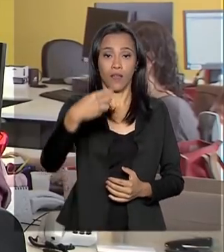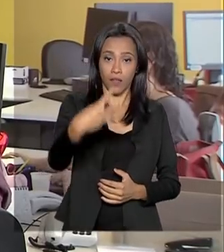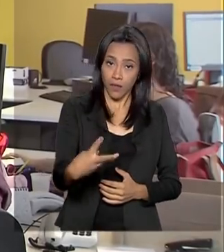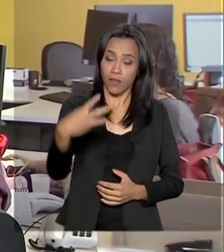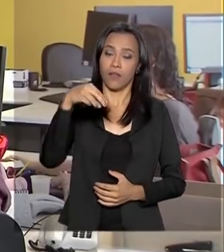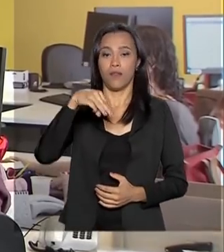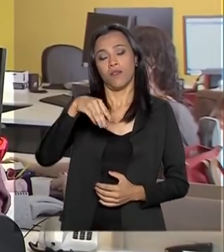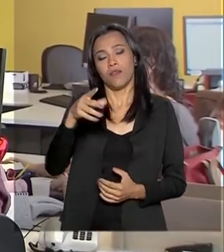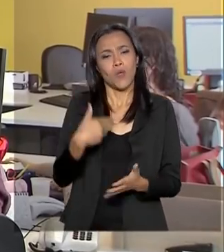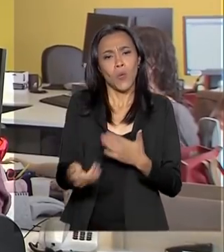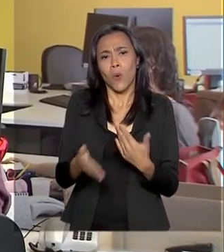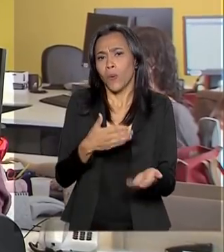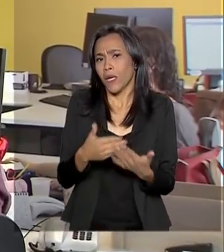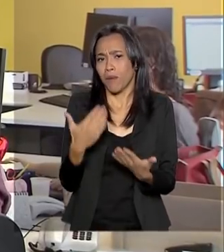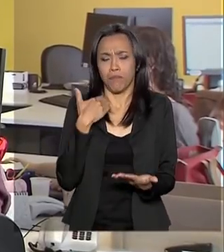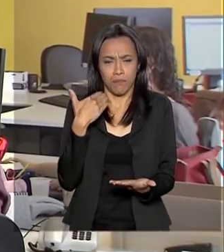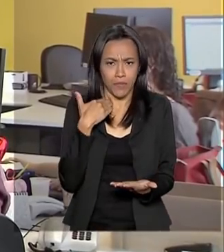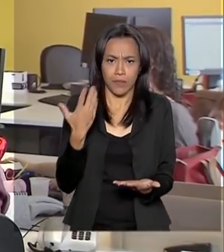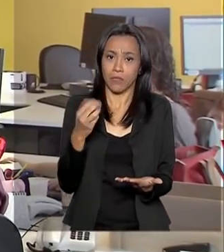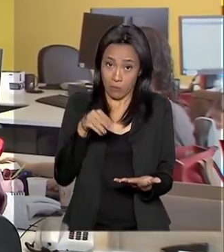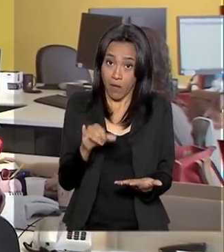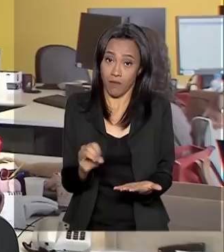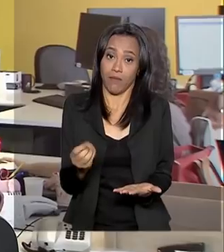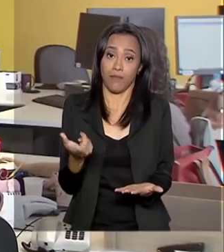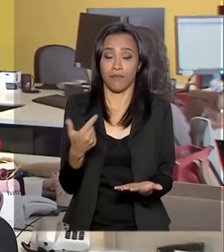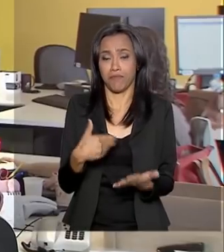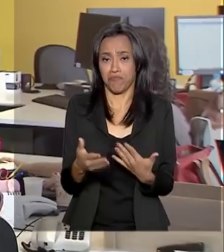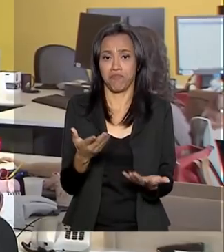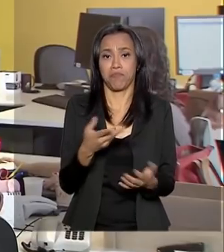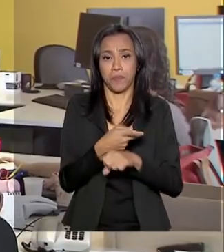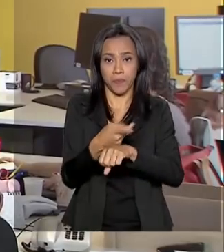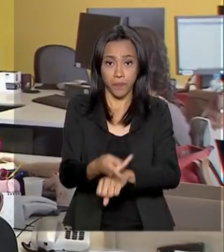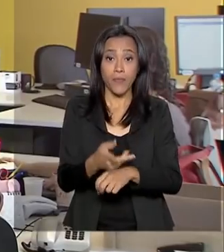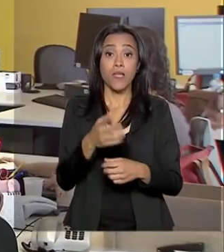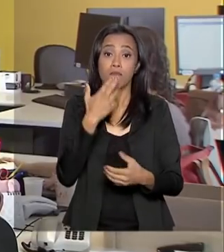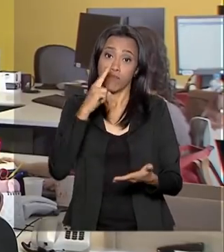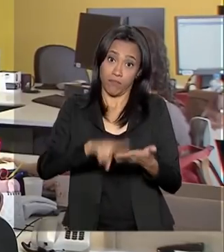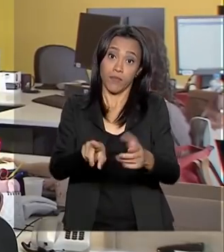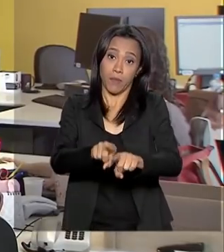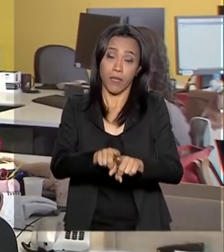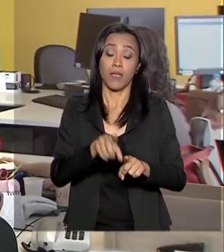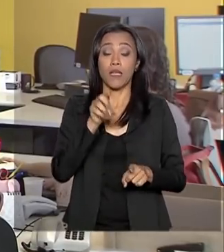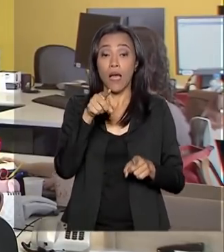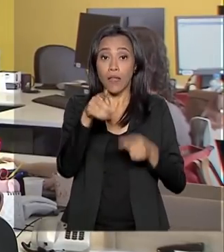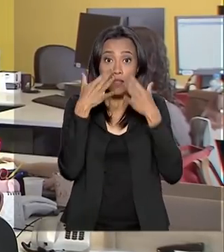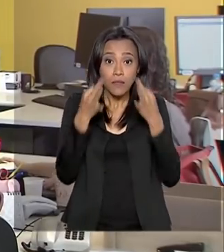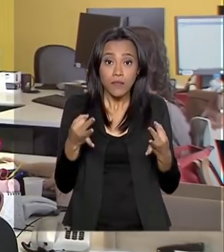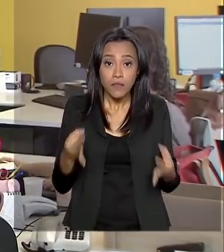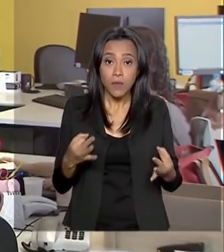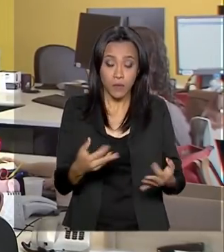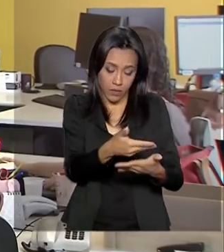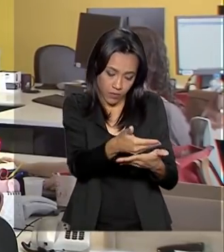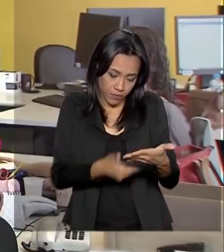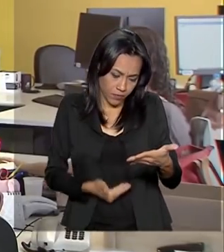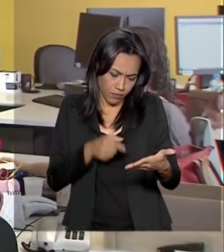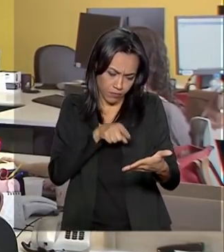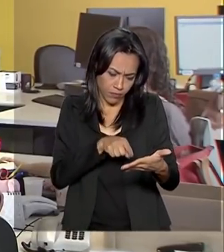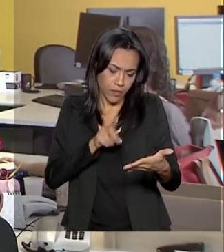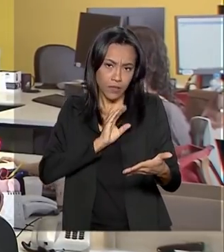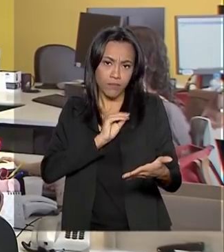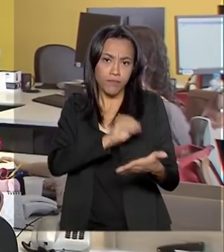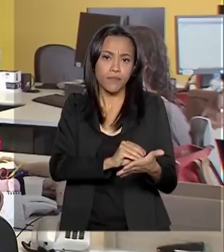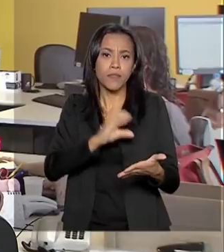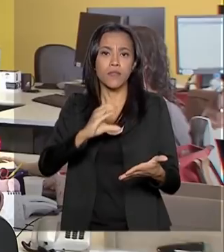qualquer banco, casa lotérica ou agência dos Correios. O candidato deve ficar atento se a guia de recolhimento foi emitida com o seu